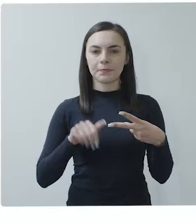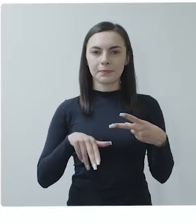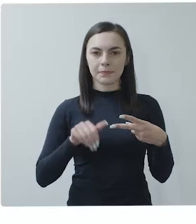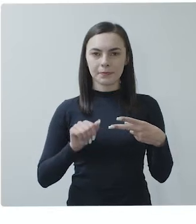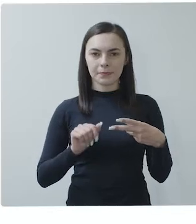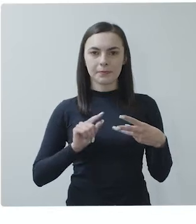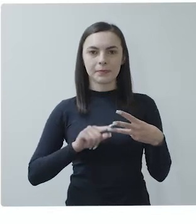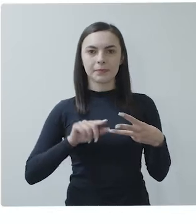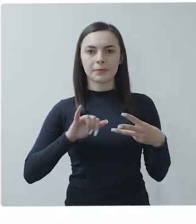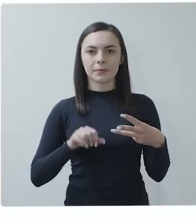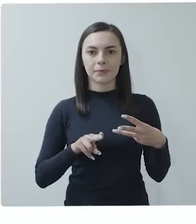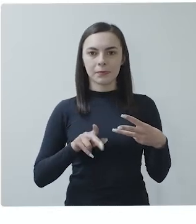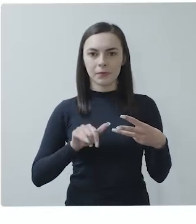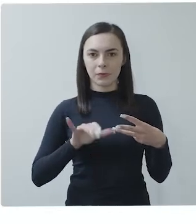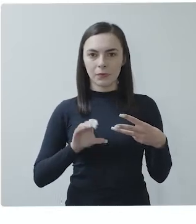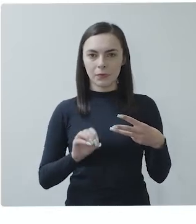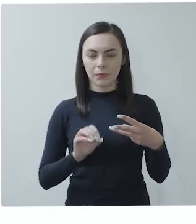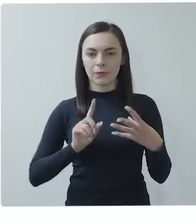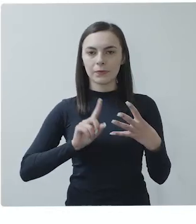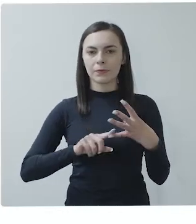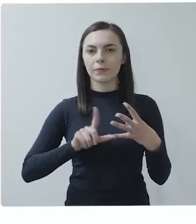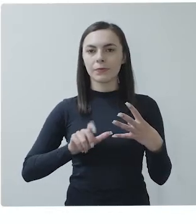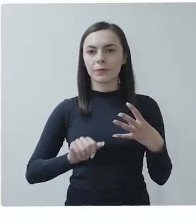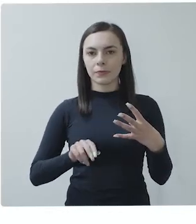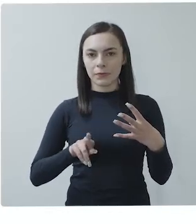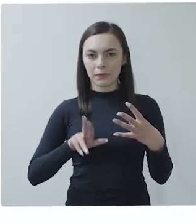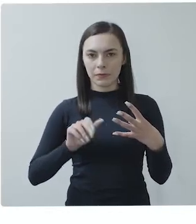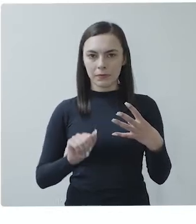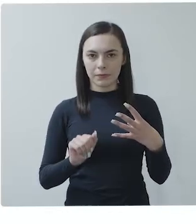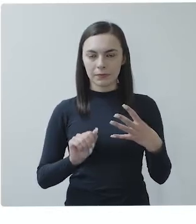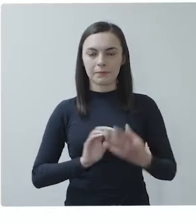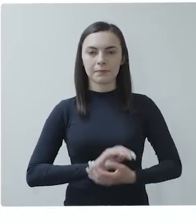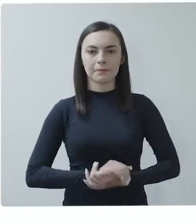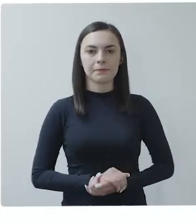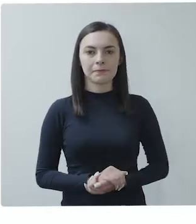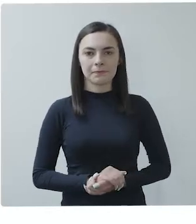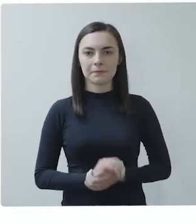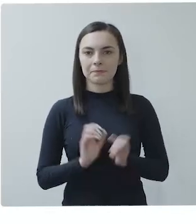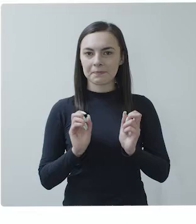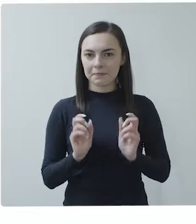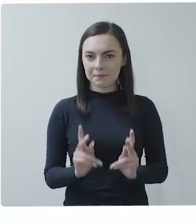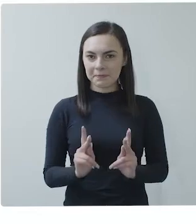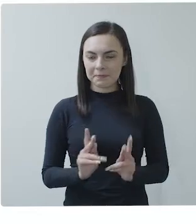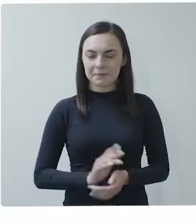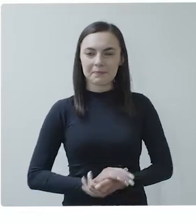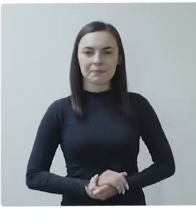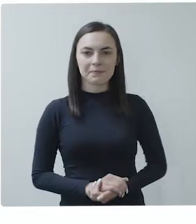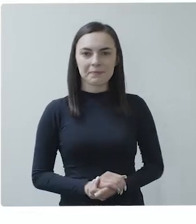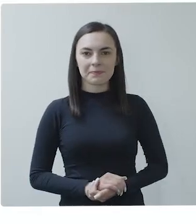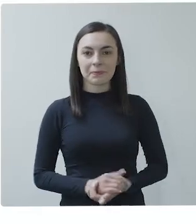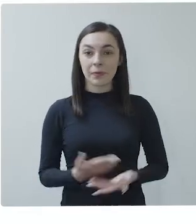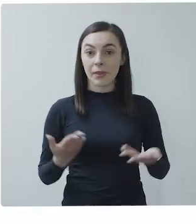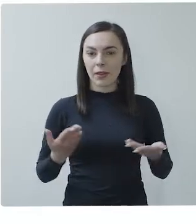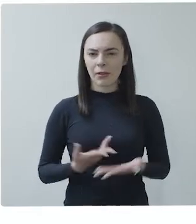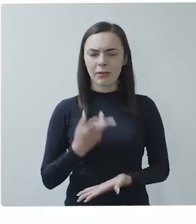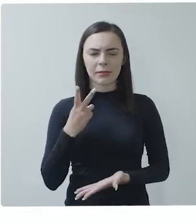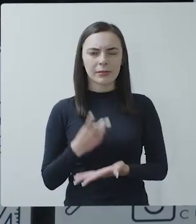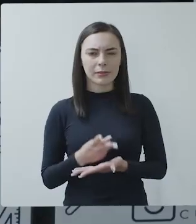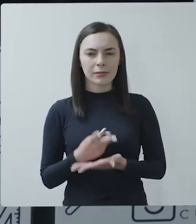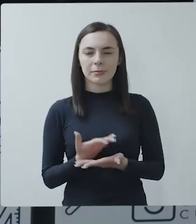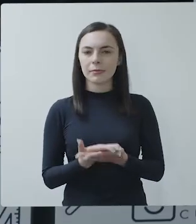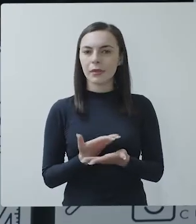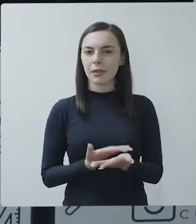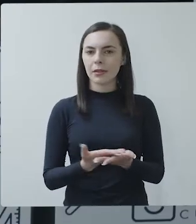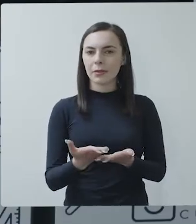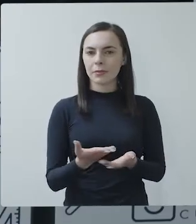Ana, o Júlio e a Laura. Ok? Então, toda vez que a gente vai começar a nossa